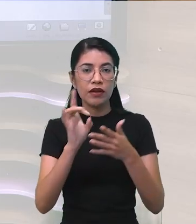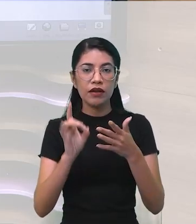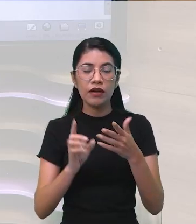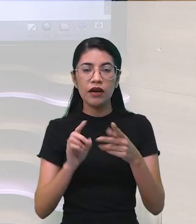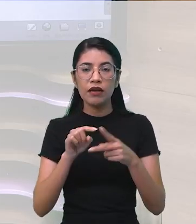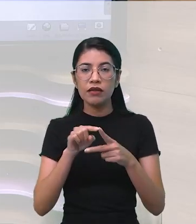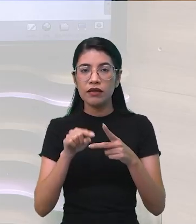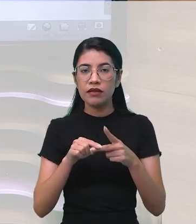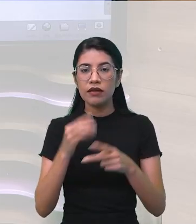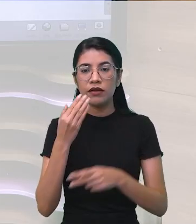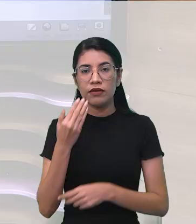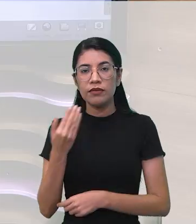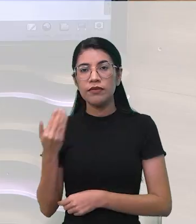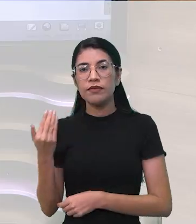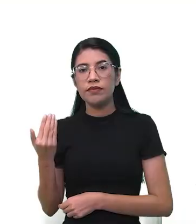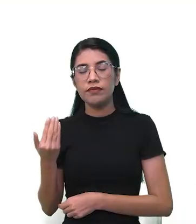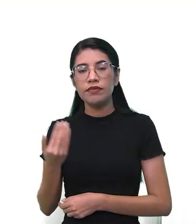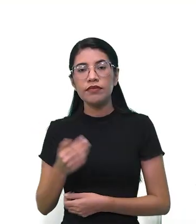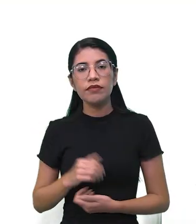Vamos lá fazer isso? Acompanha comigo.